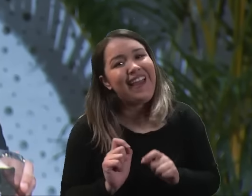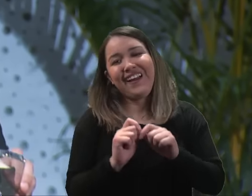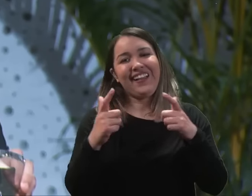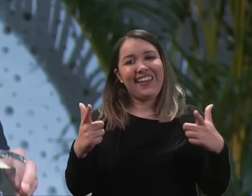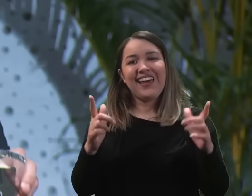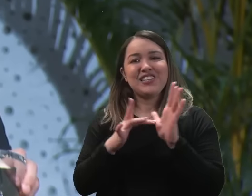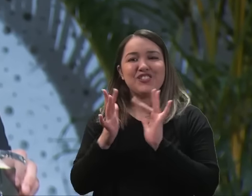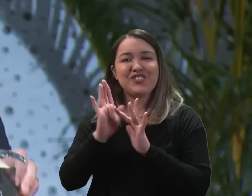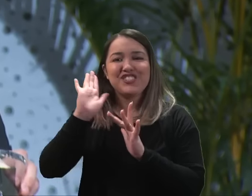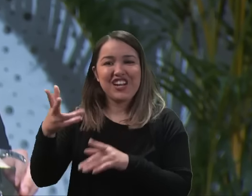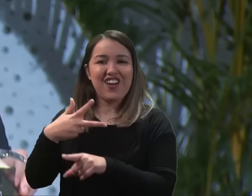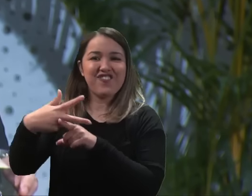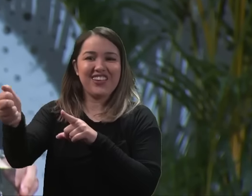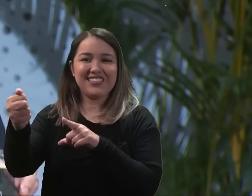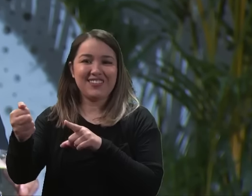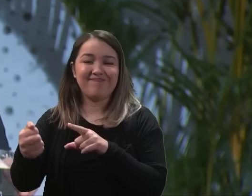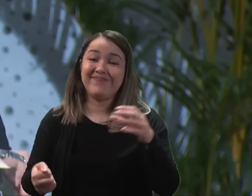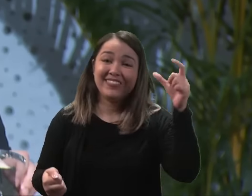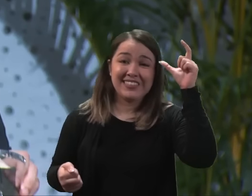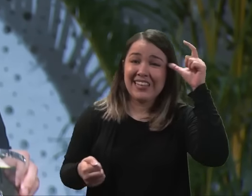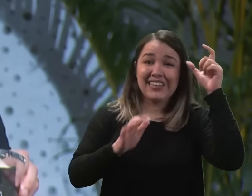Satanás está derrotado.